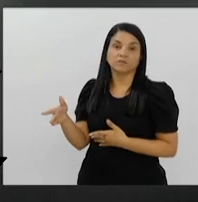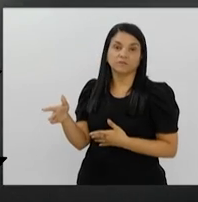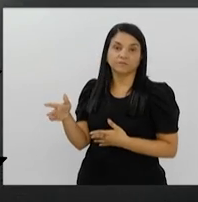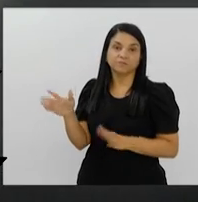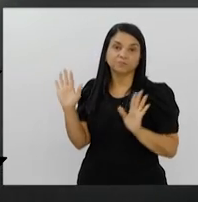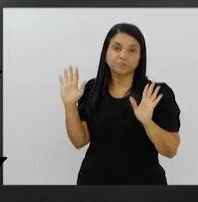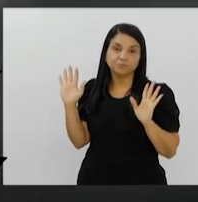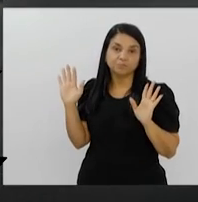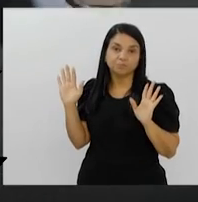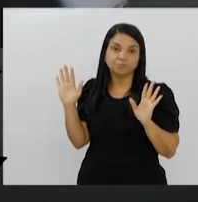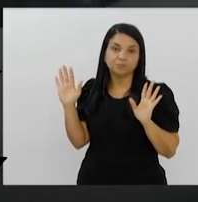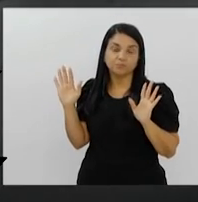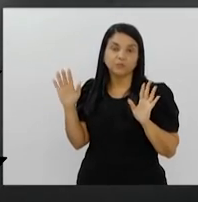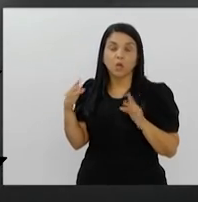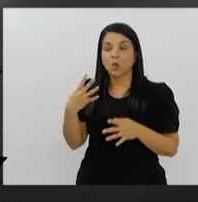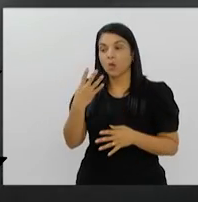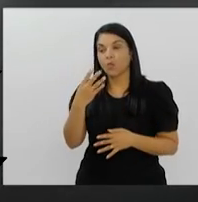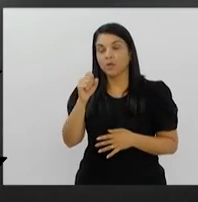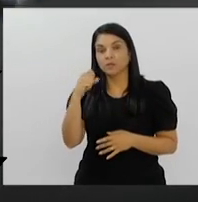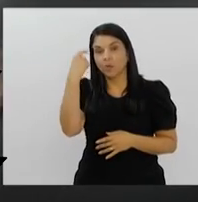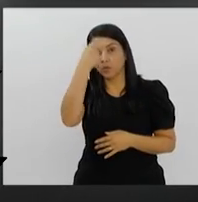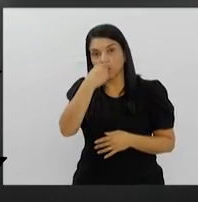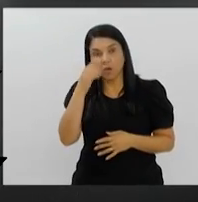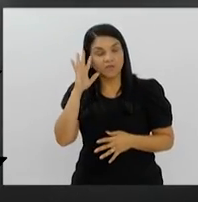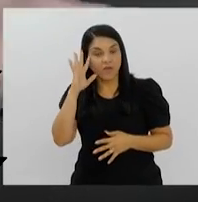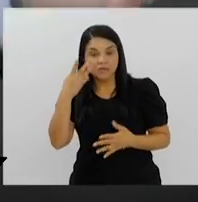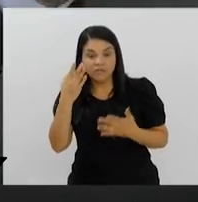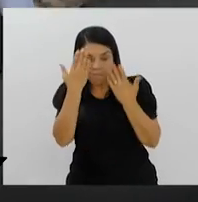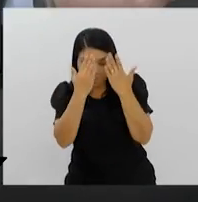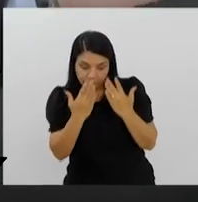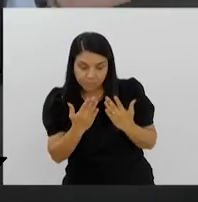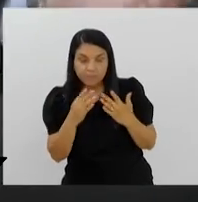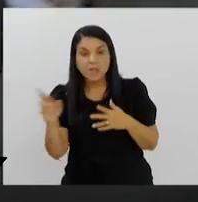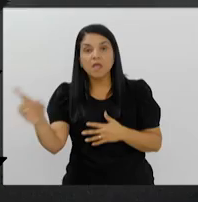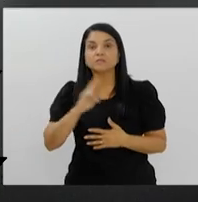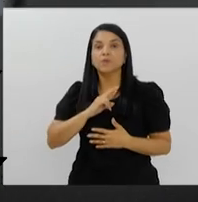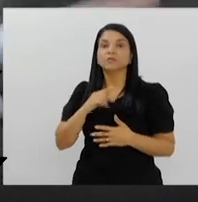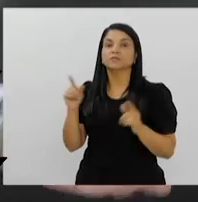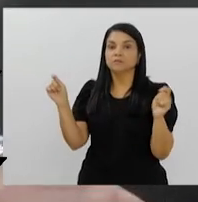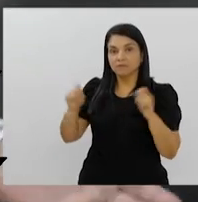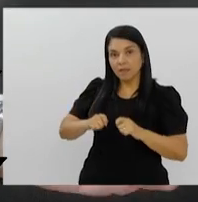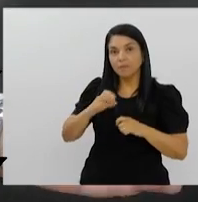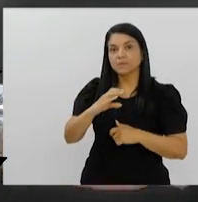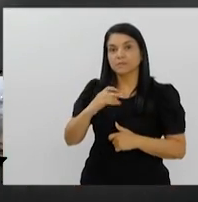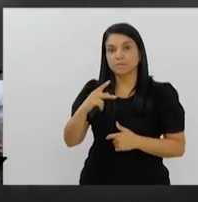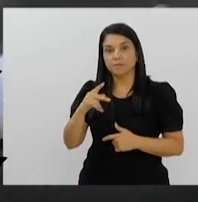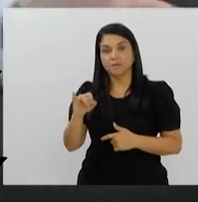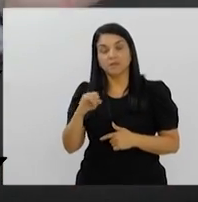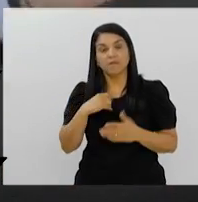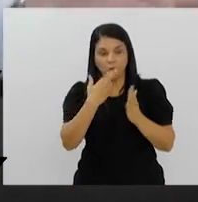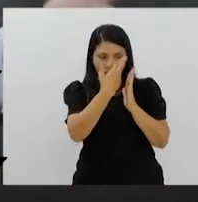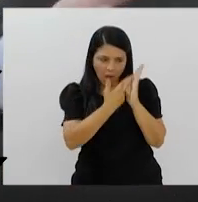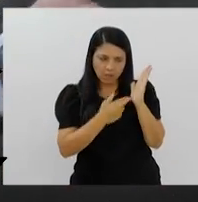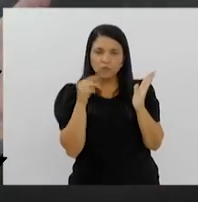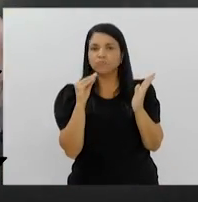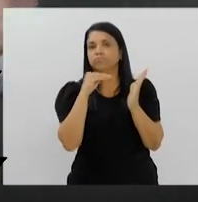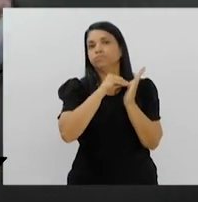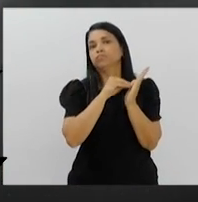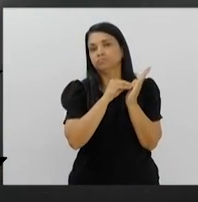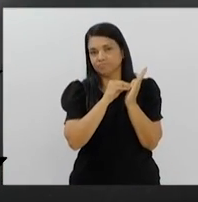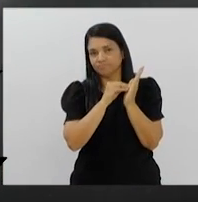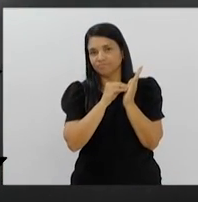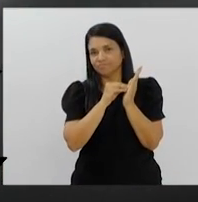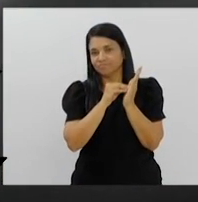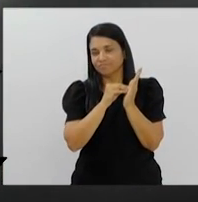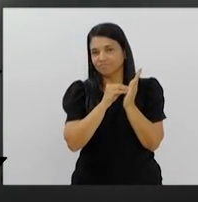tem 48 horas para resolver vai ter que olhar e e dar resposta pra gente porque eu vou colocar isso no relatório da CPI simples assim eu tô